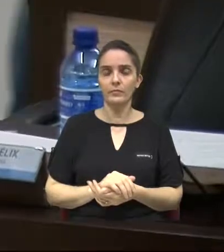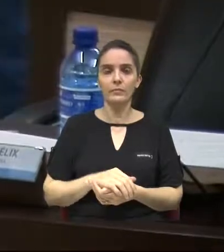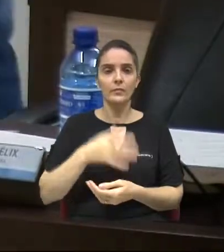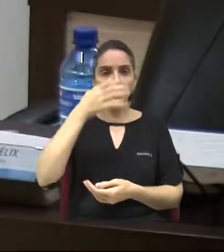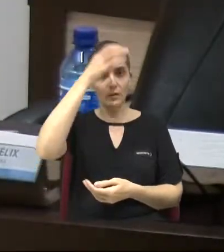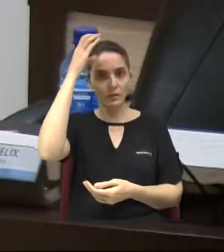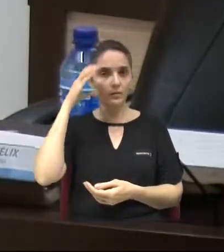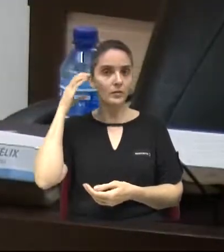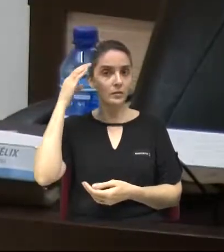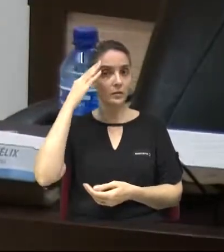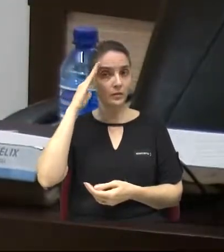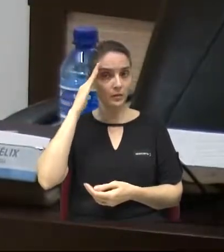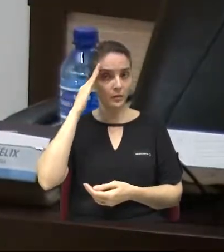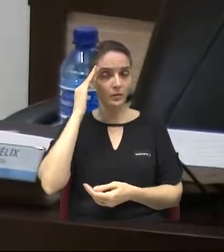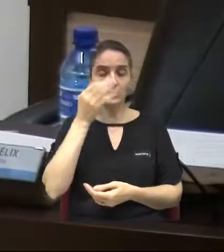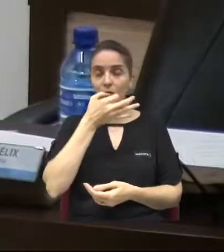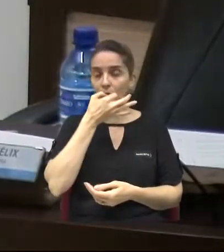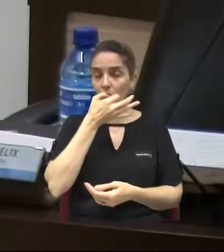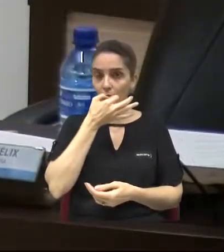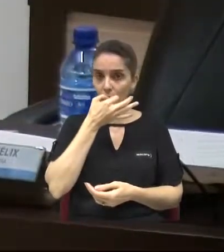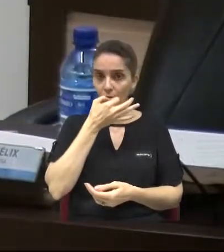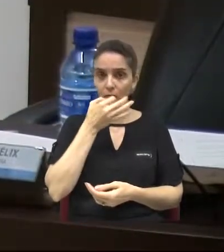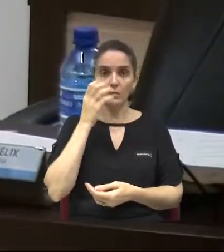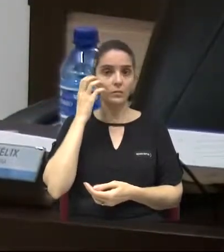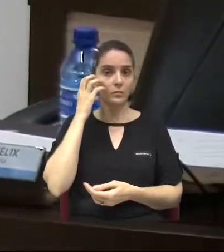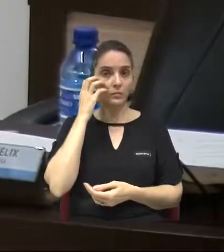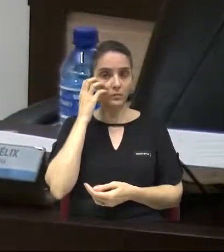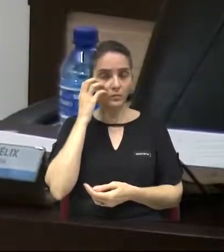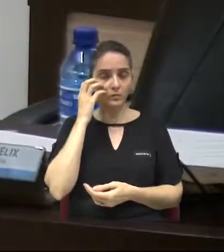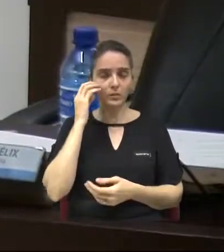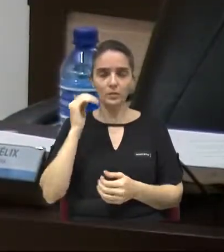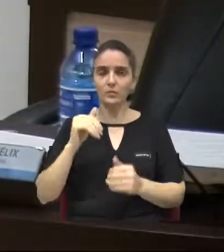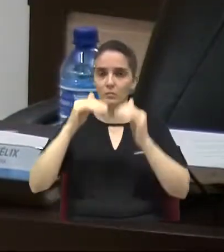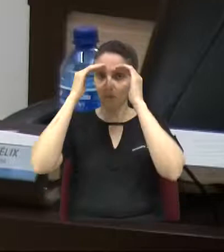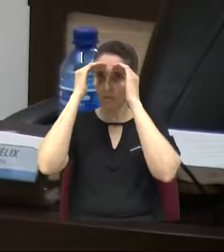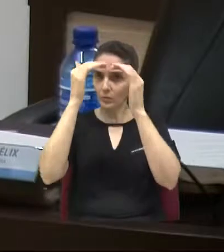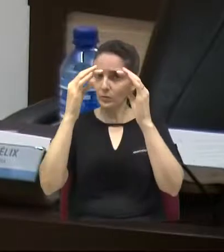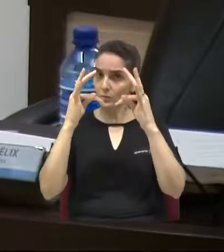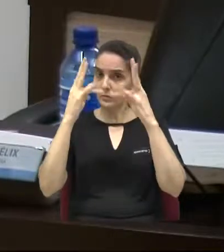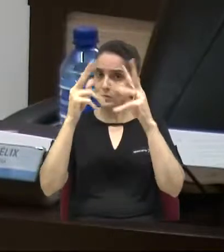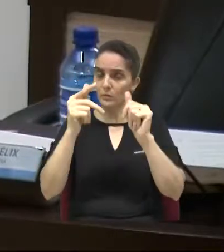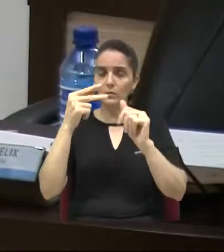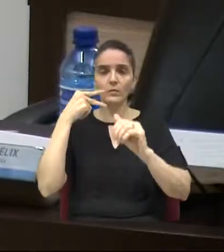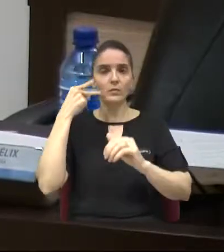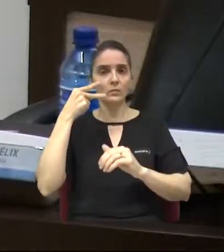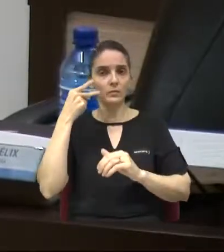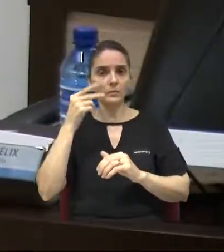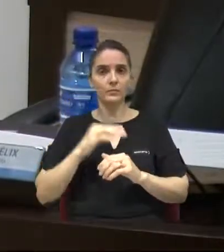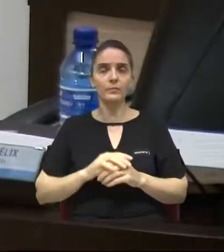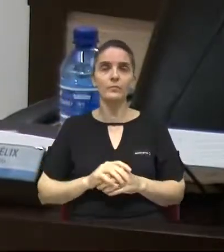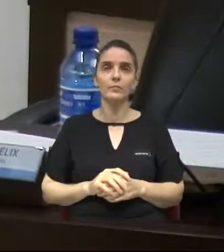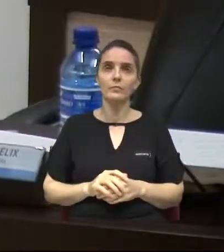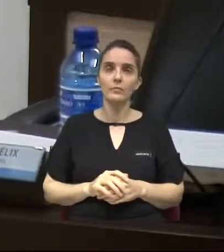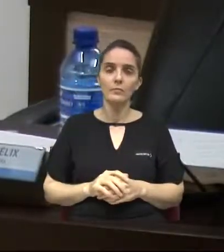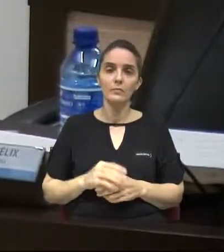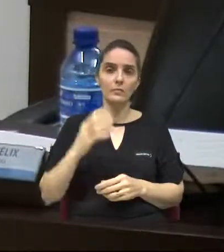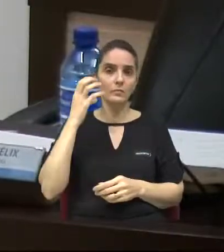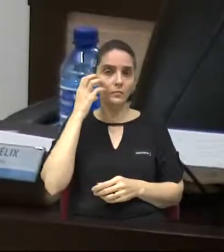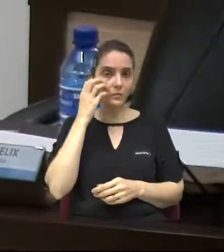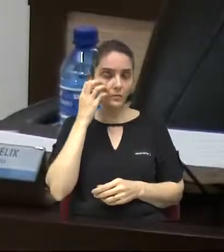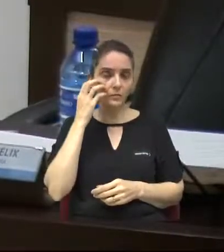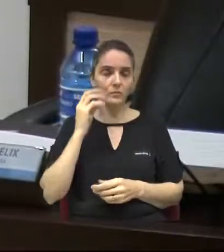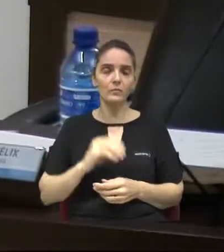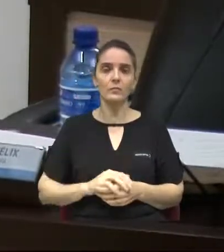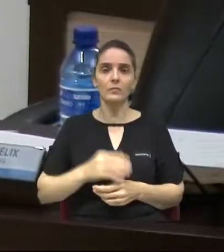Rossi, respeito todos os colegas dessa casa, mas tenho uma admiração pela sua conduta em